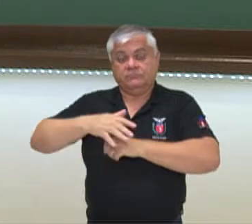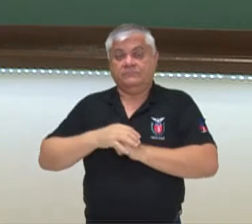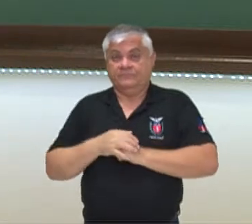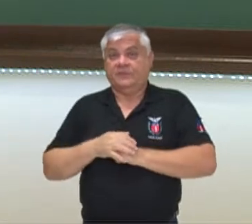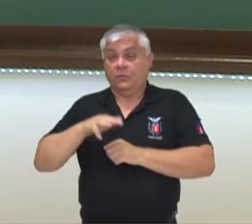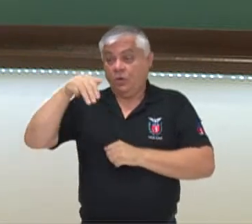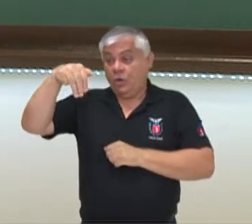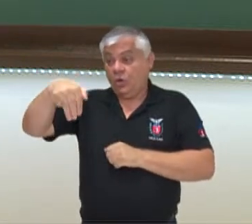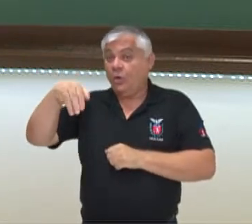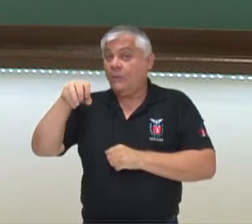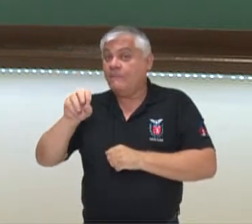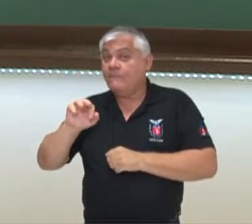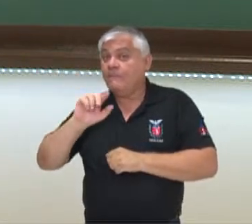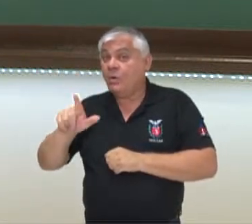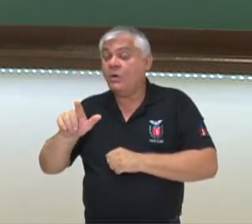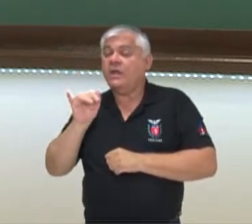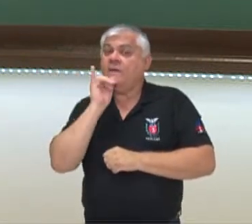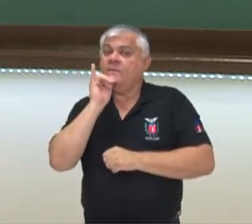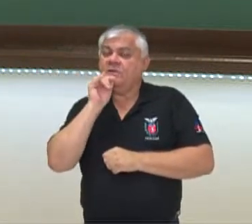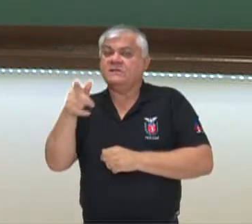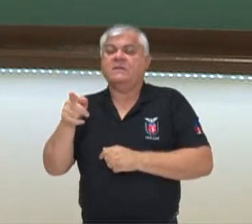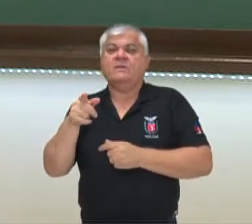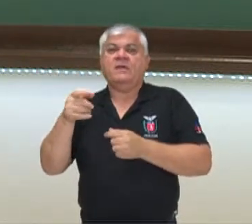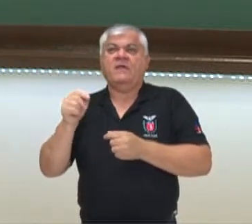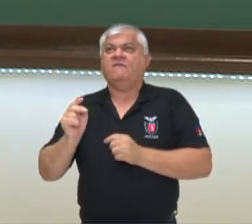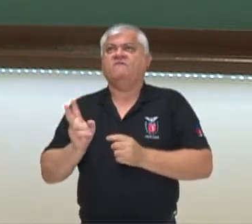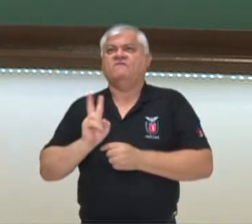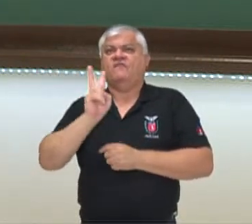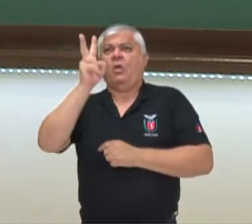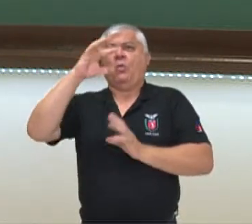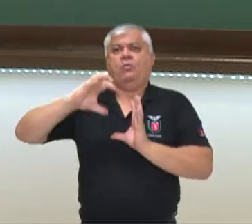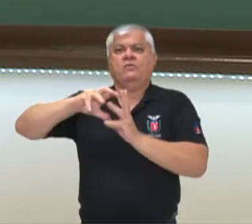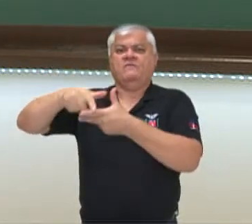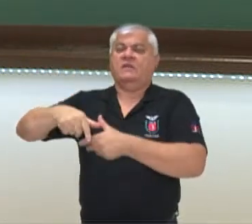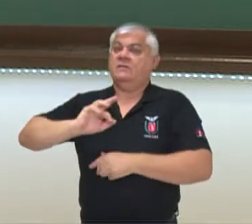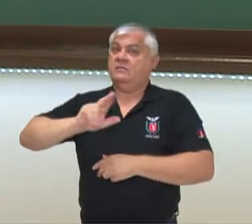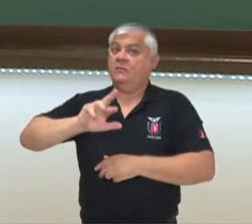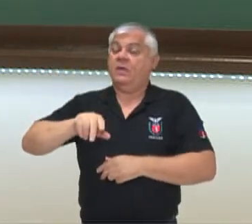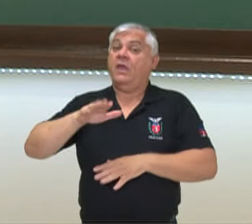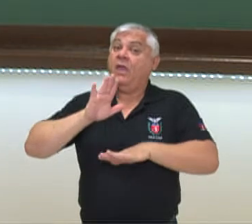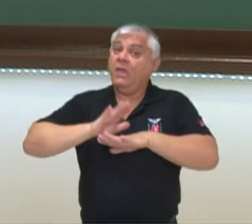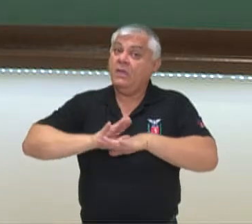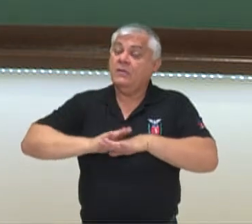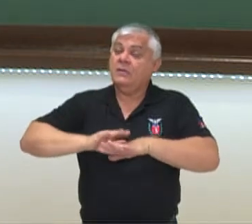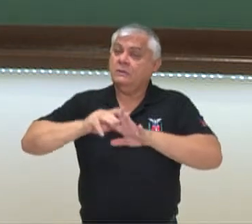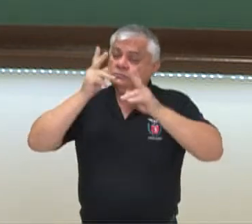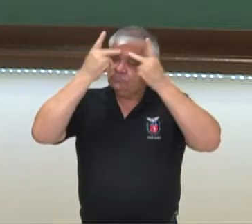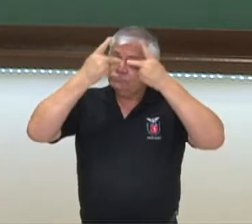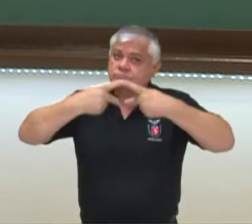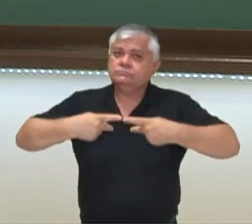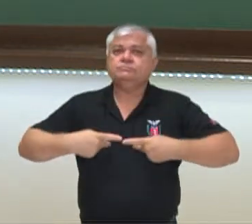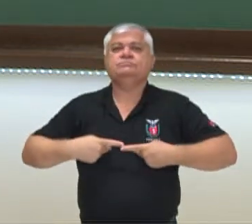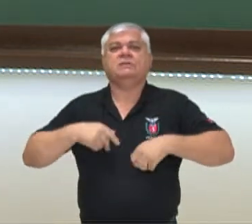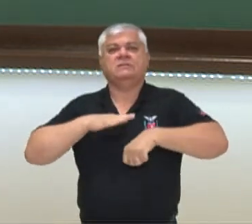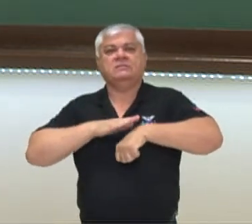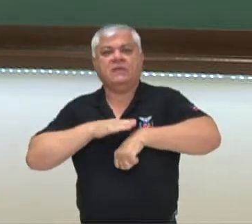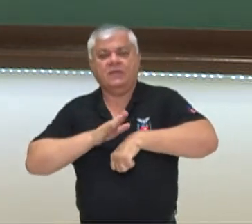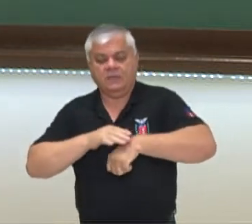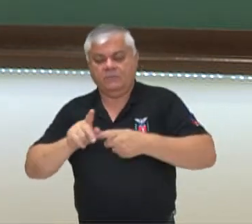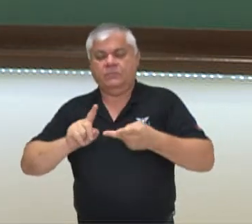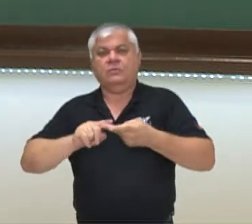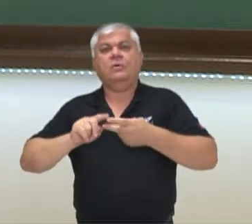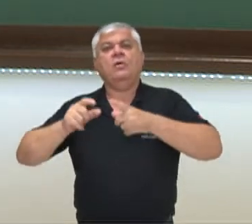ela não é necessariamente um valor universal. A moral ela está relacionada com o tempo, com